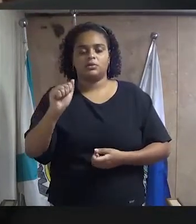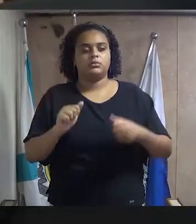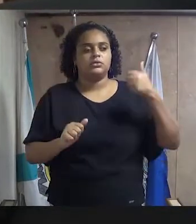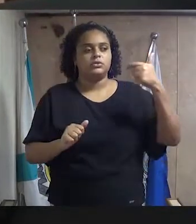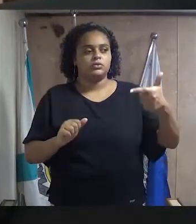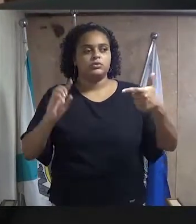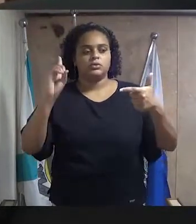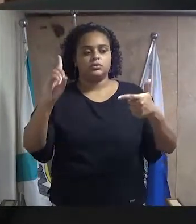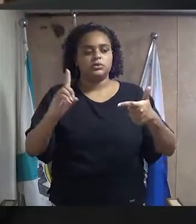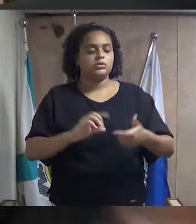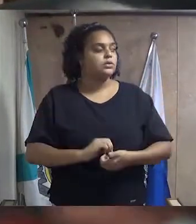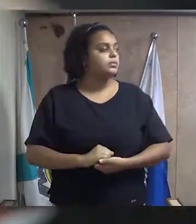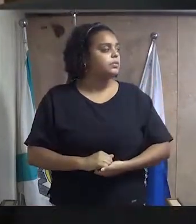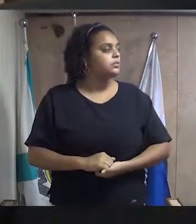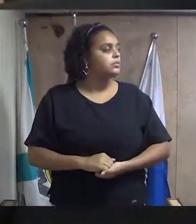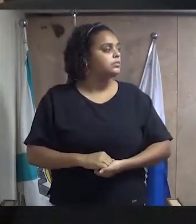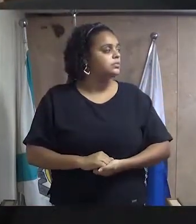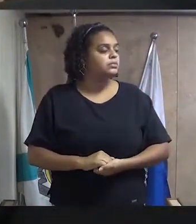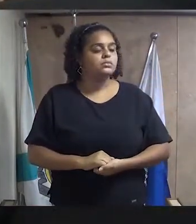desse município.